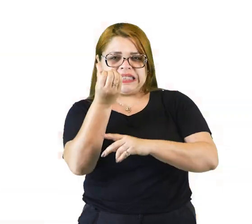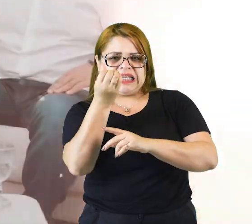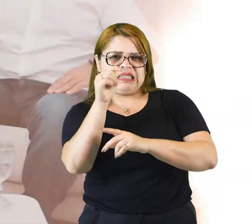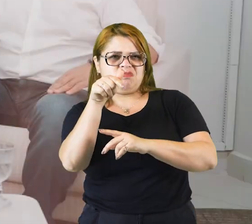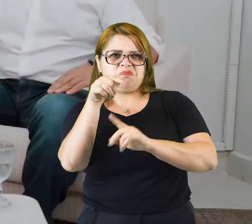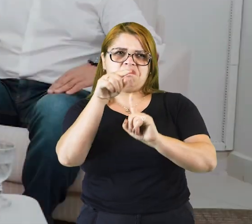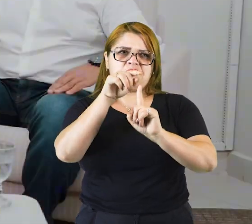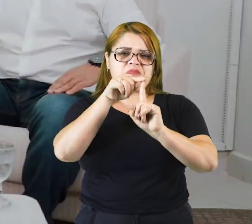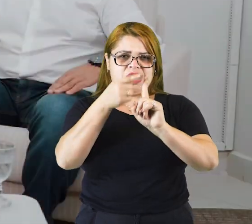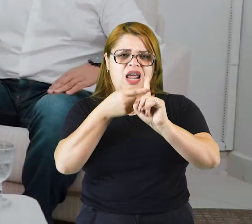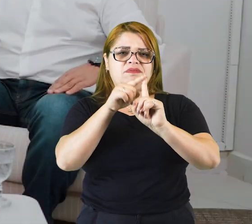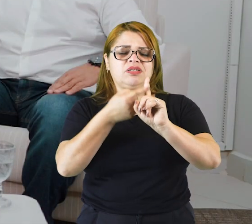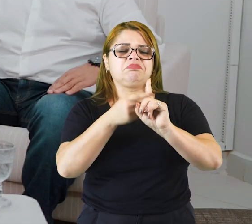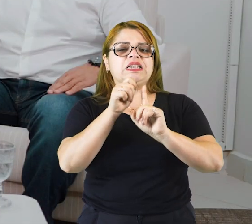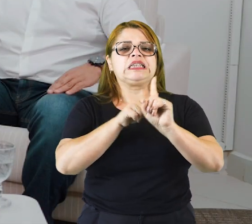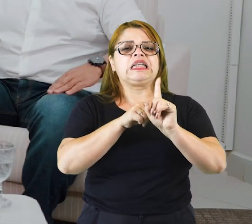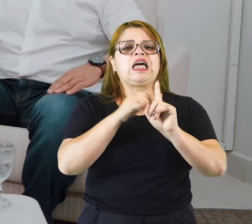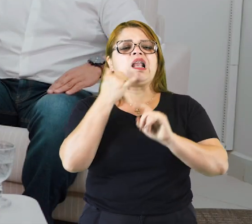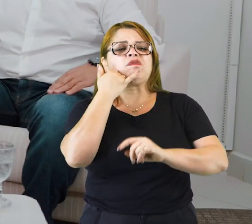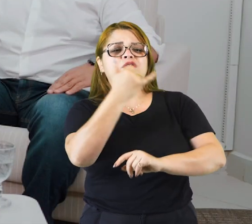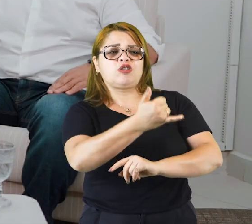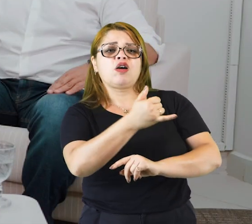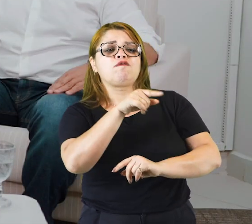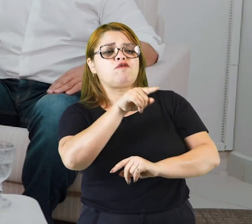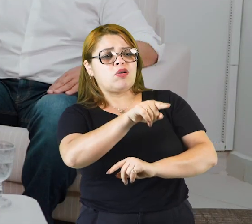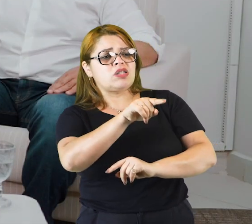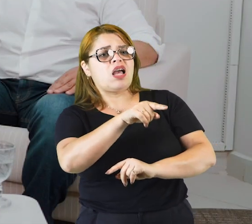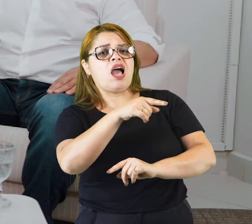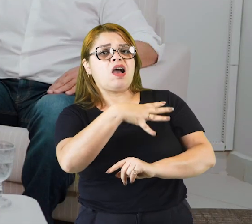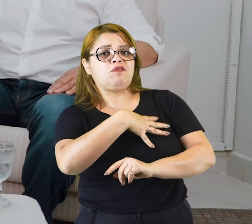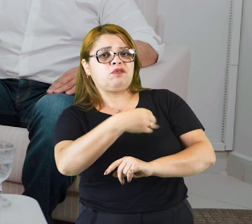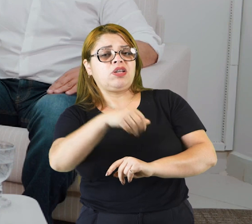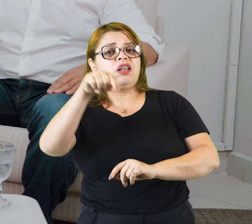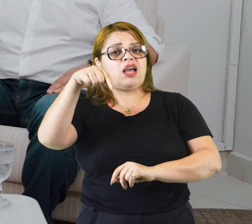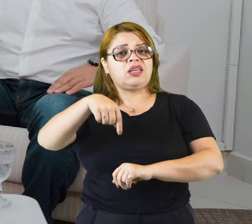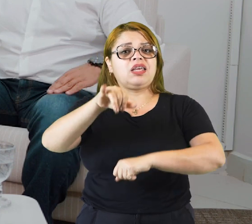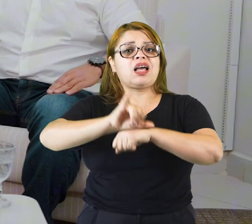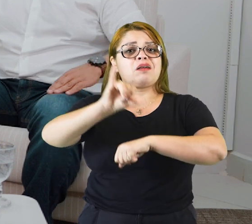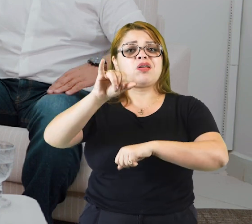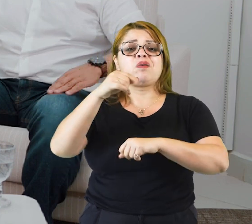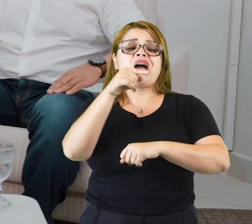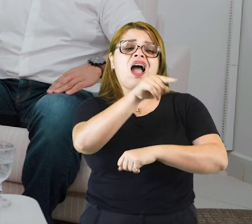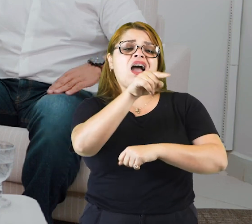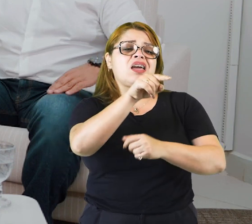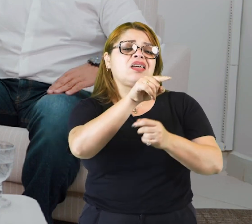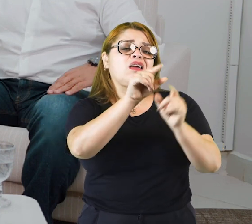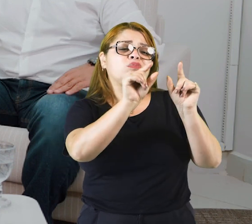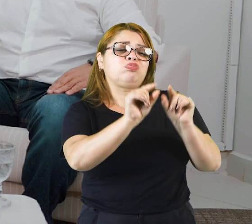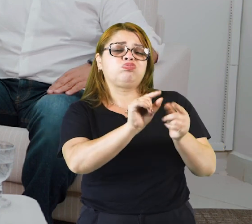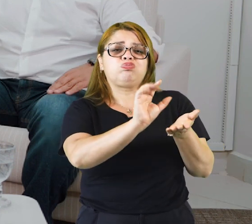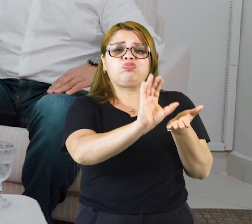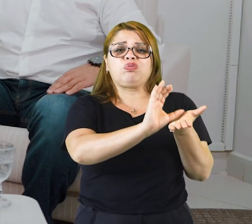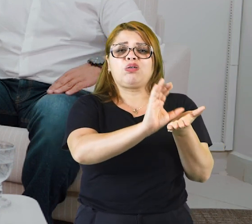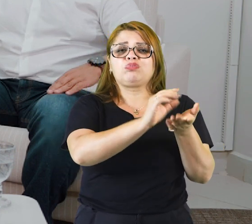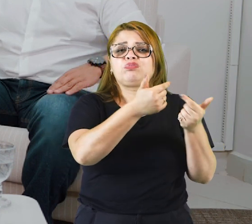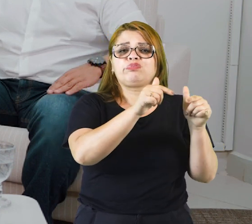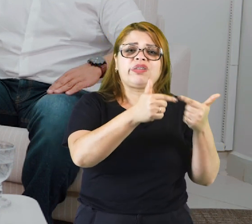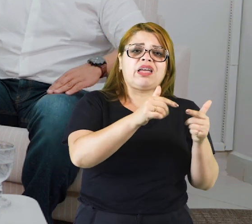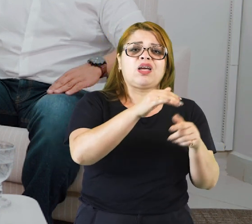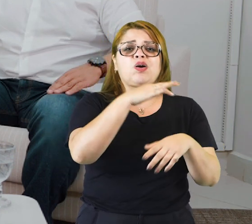6, 7 meses, telefonou para ela dizendo: Eva, você vai vir ter seu filho aqui na capital, porque aí não tem recursos. E ela